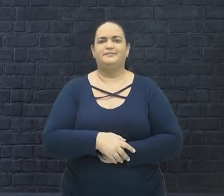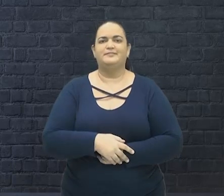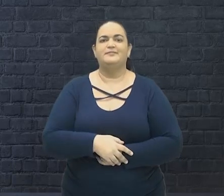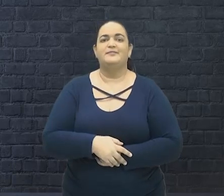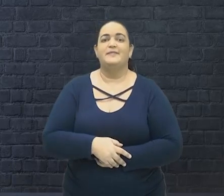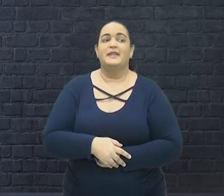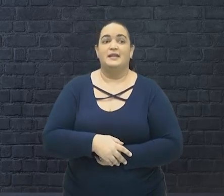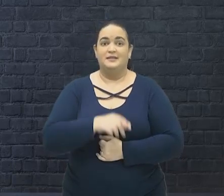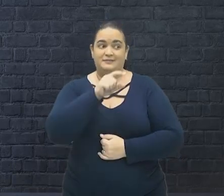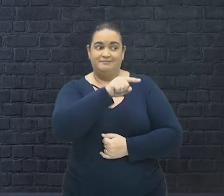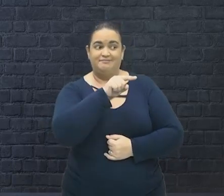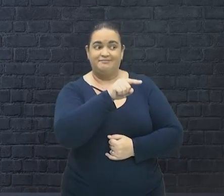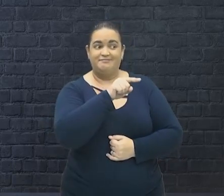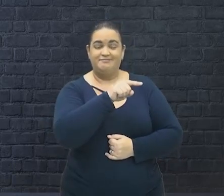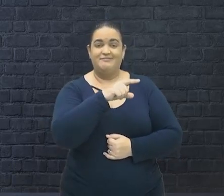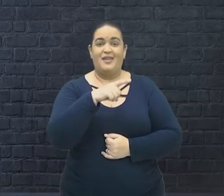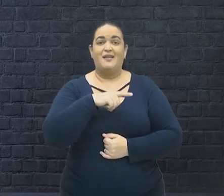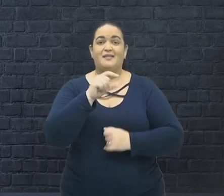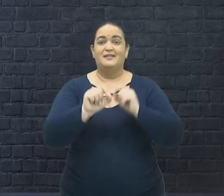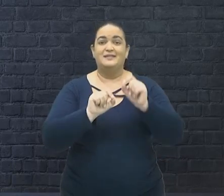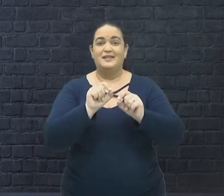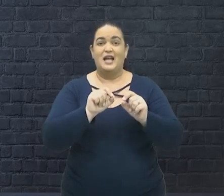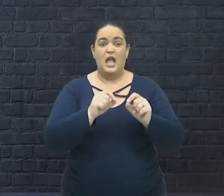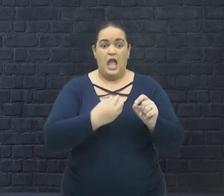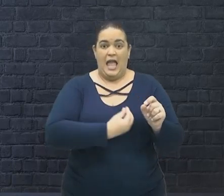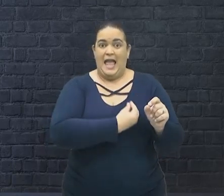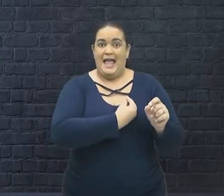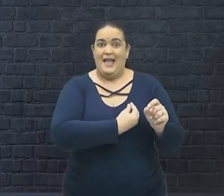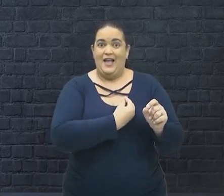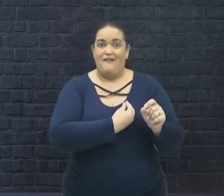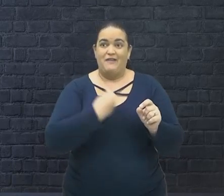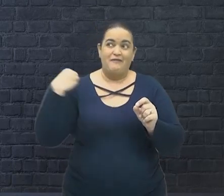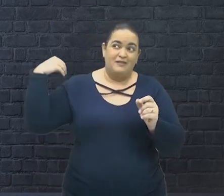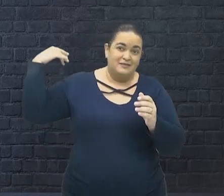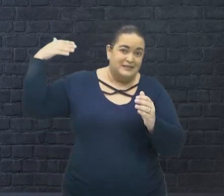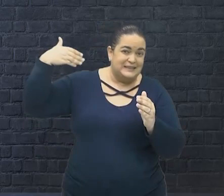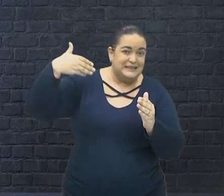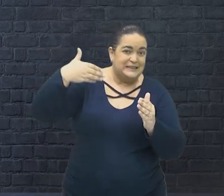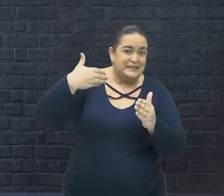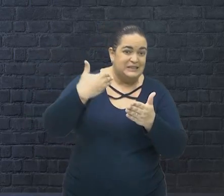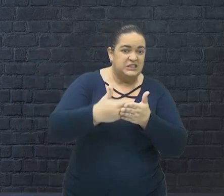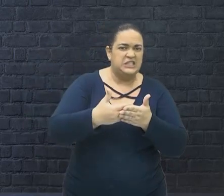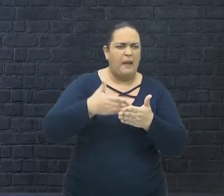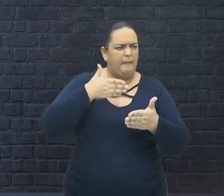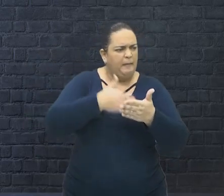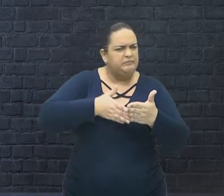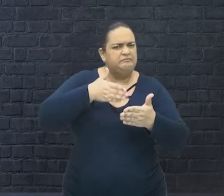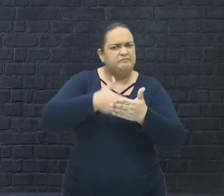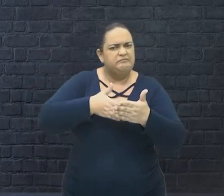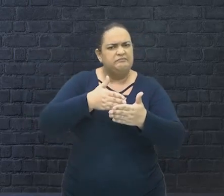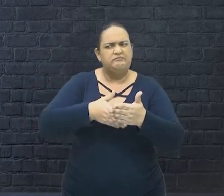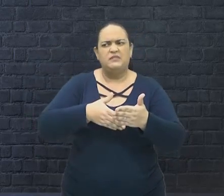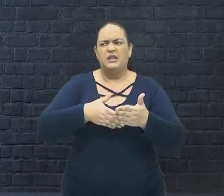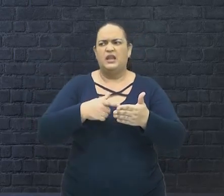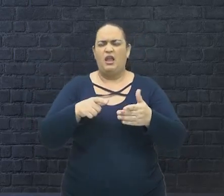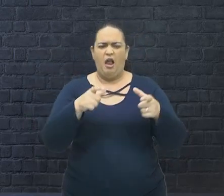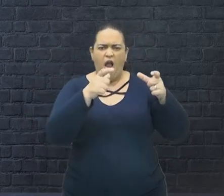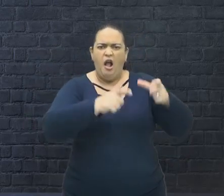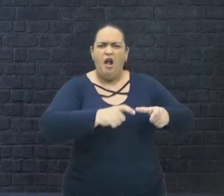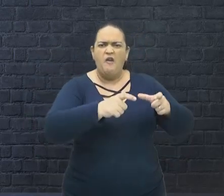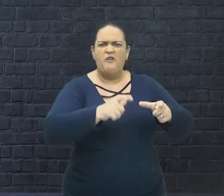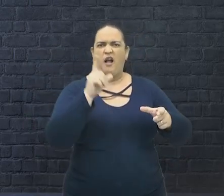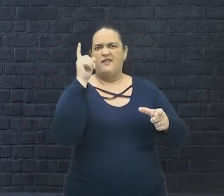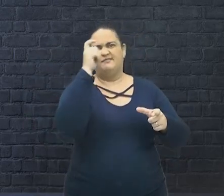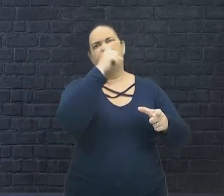A Carolina viveu um tempo, né, de adversidades, né, num lugar, né, difícil de